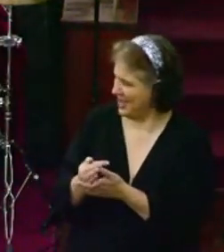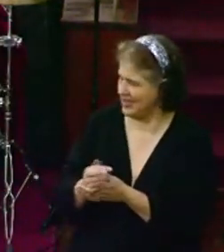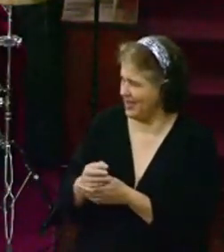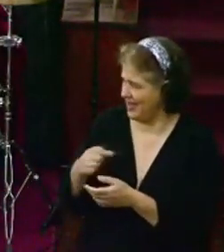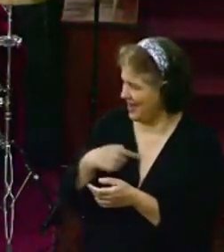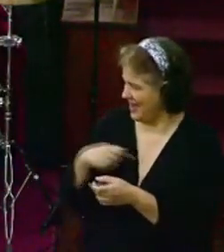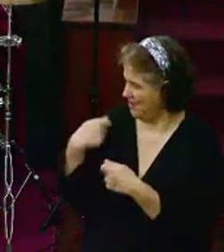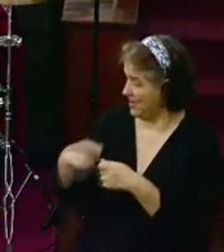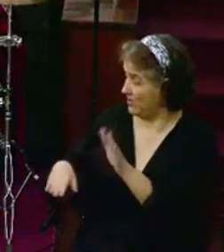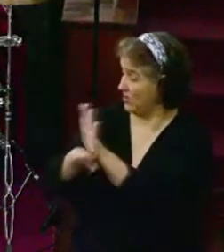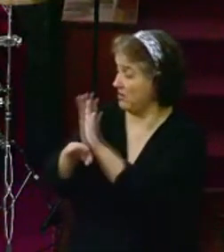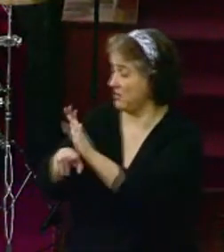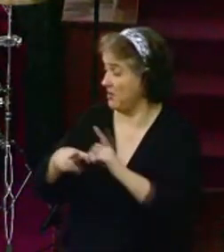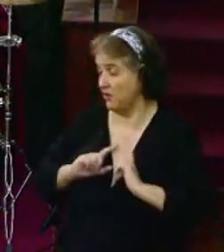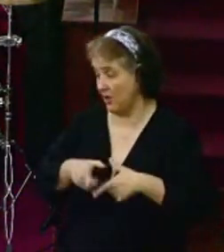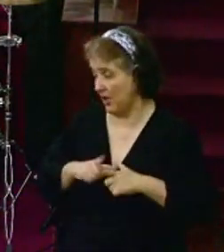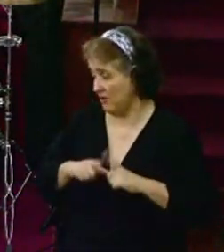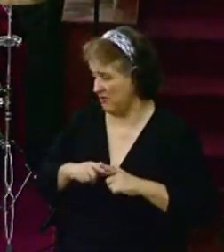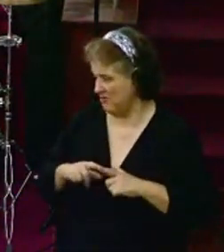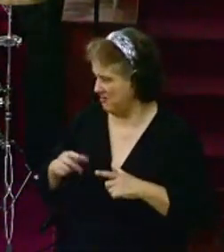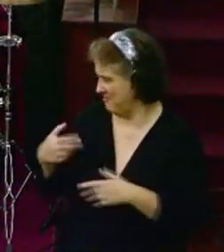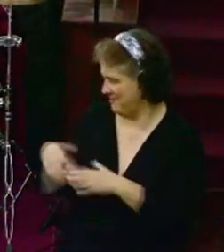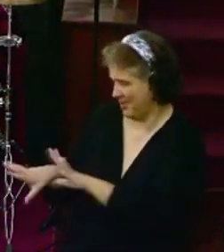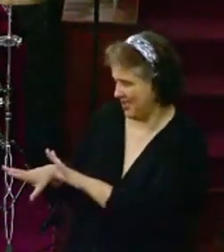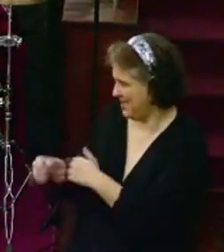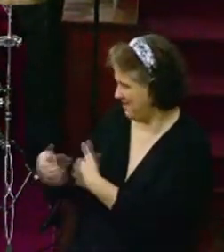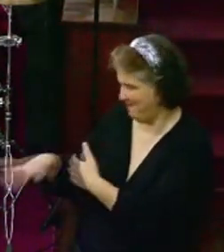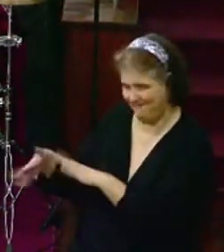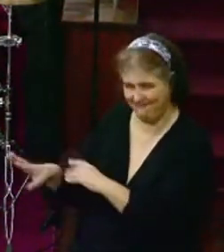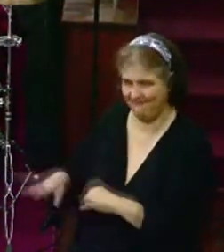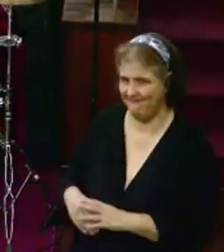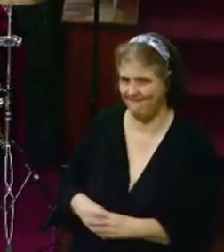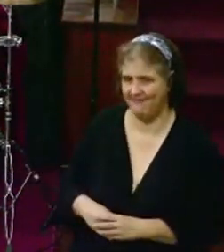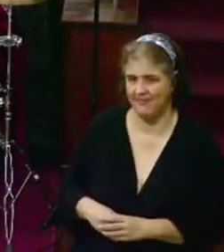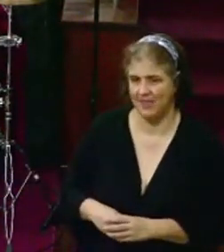mesmo em nosso coração. Ele falou assim: pode ir em paz. A tua filha está curada.